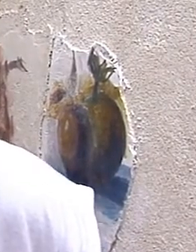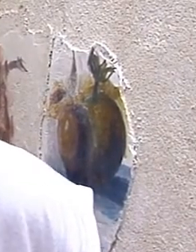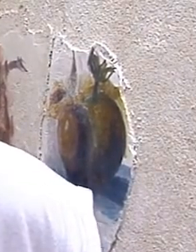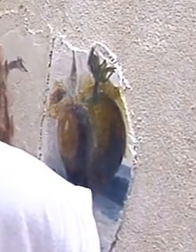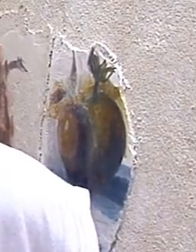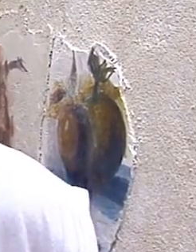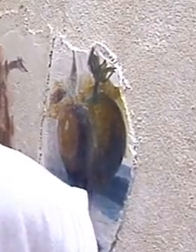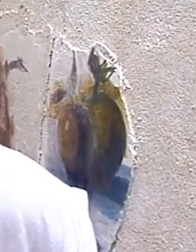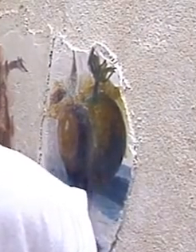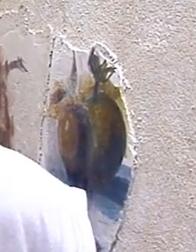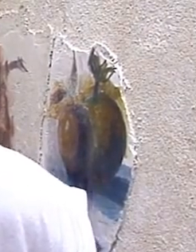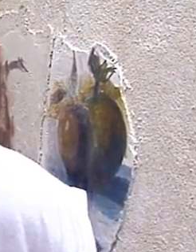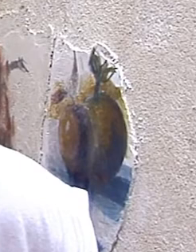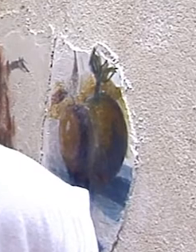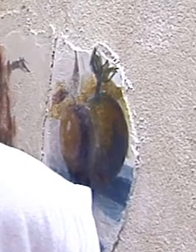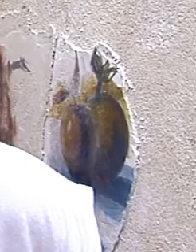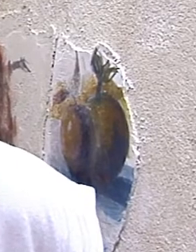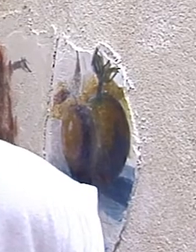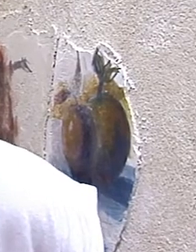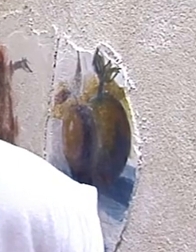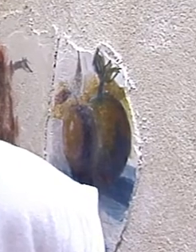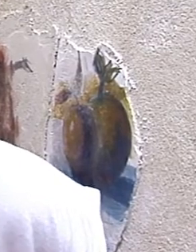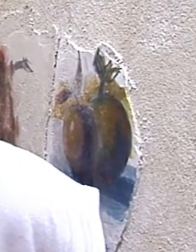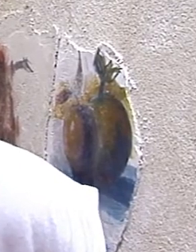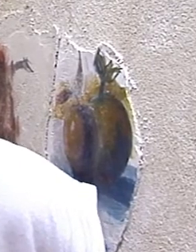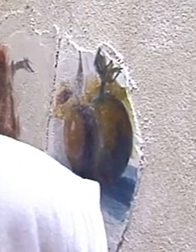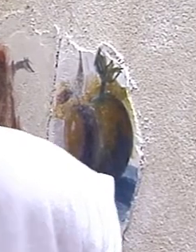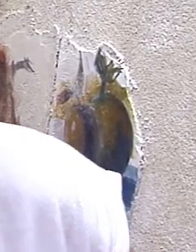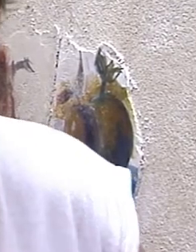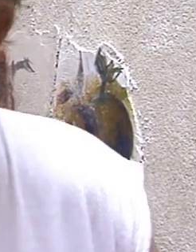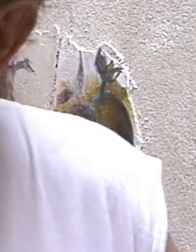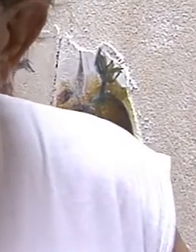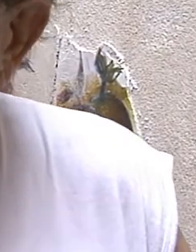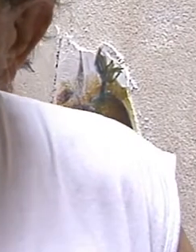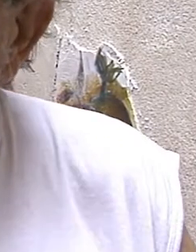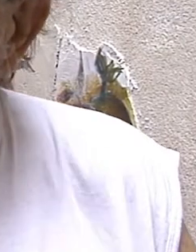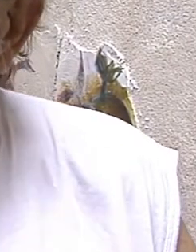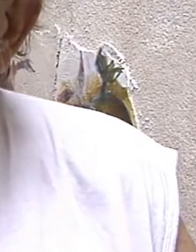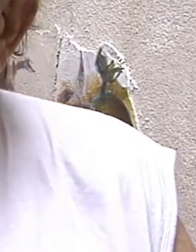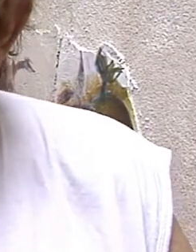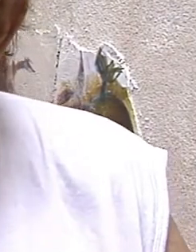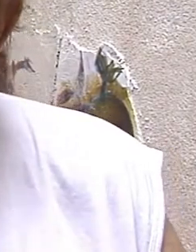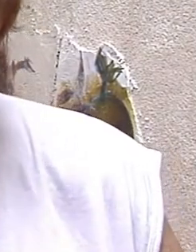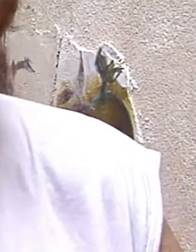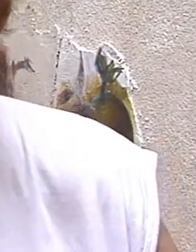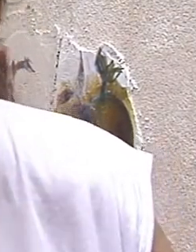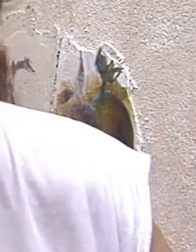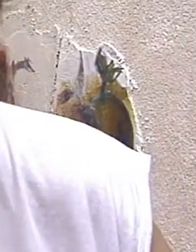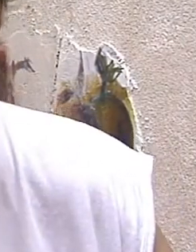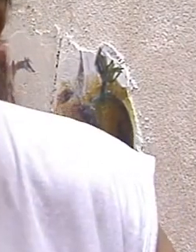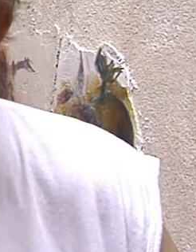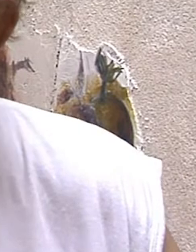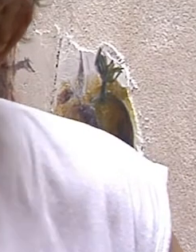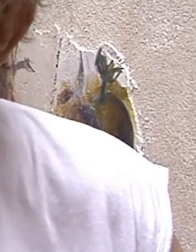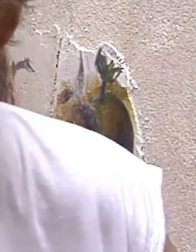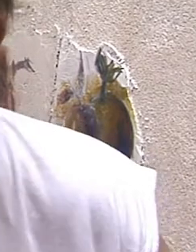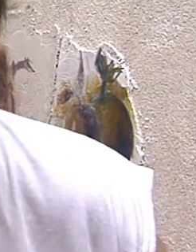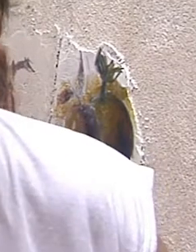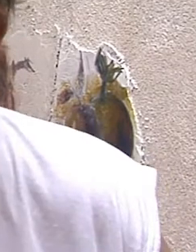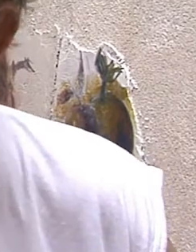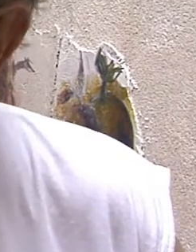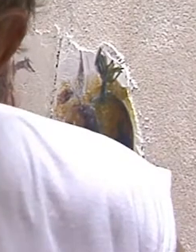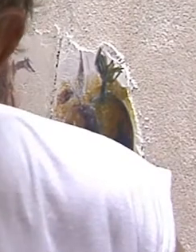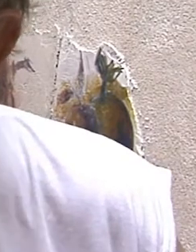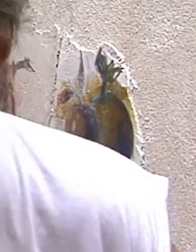na massa da parede e faz parte da parede. Não é uma pintura aposta, não está em cima da parede, ela é